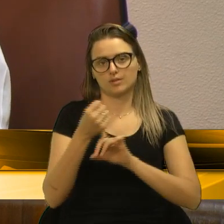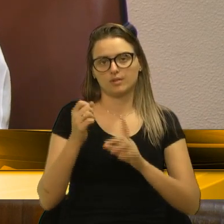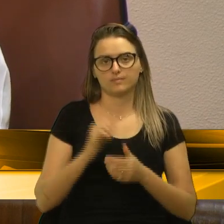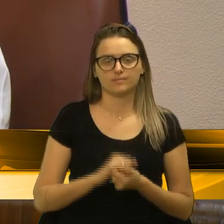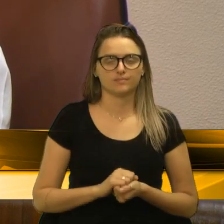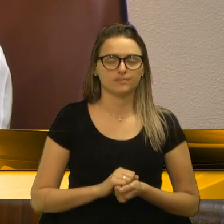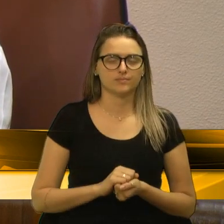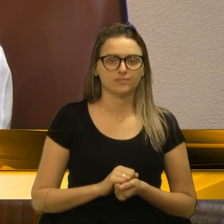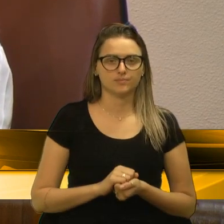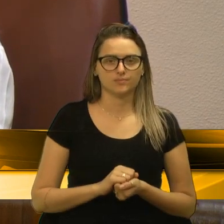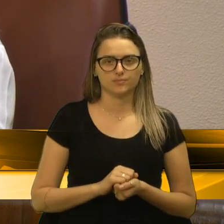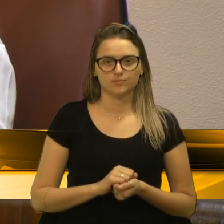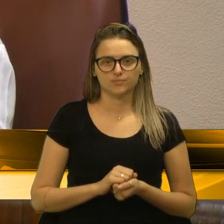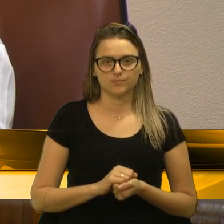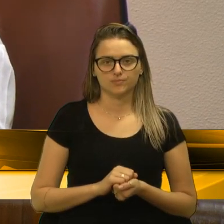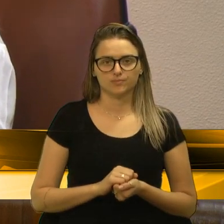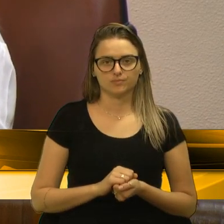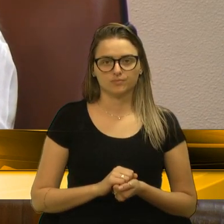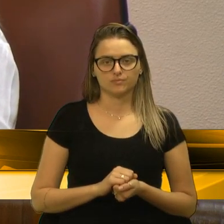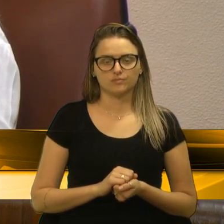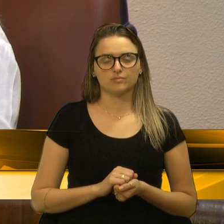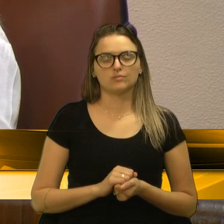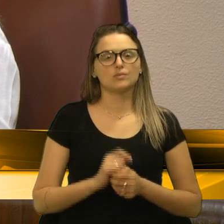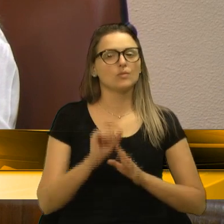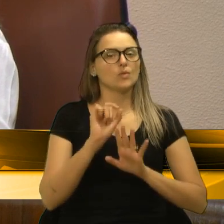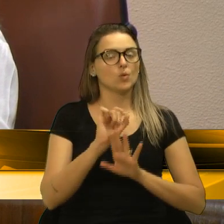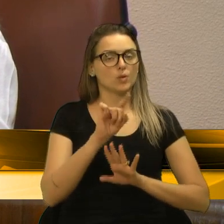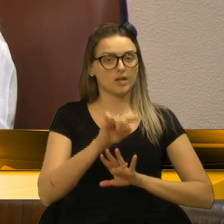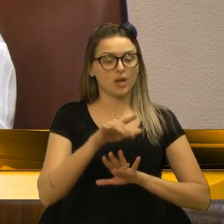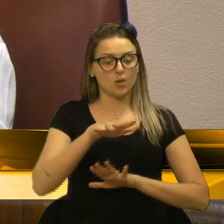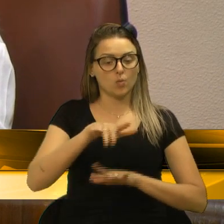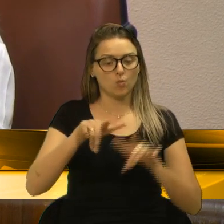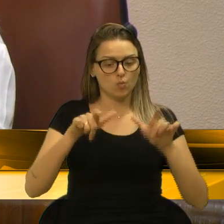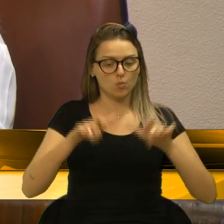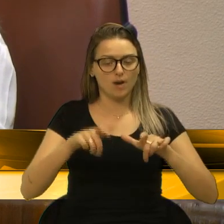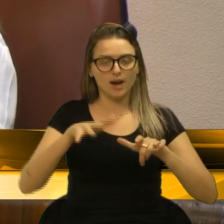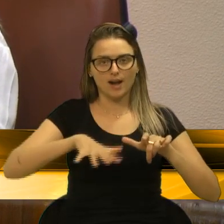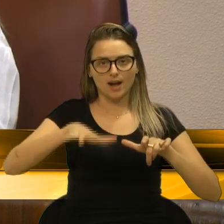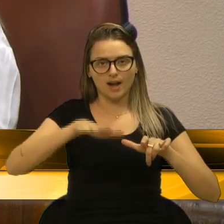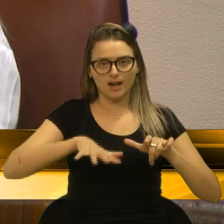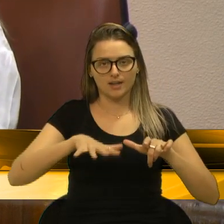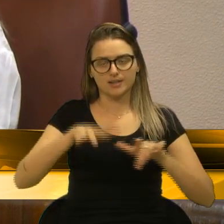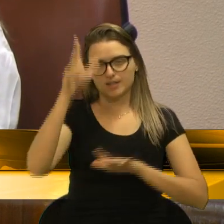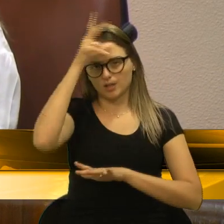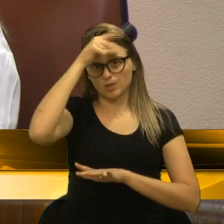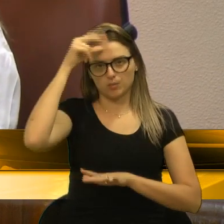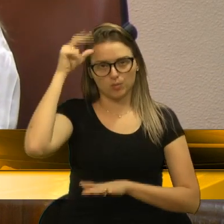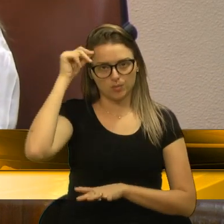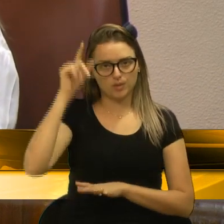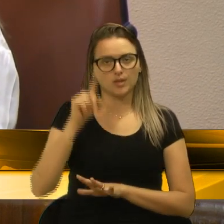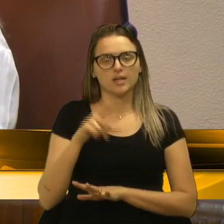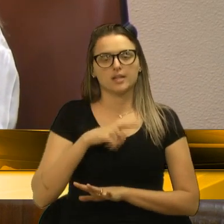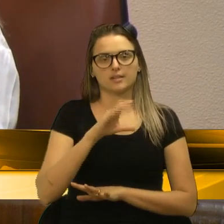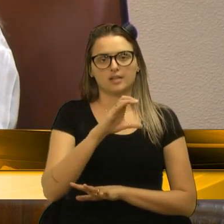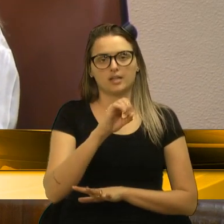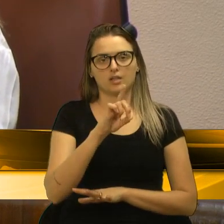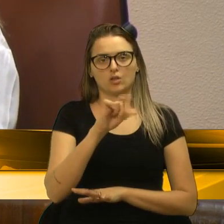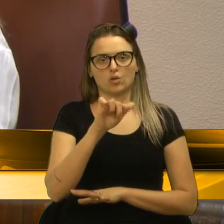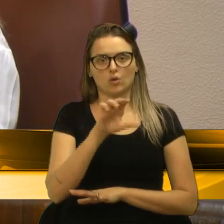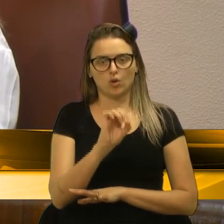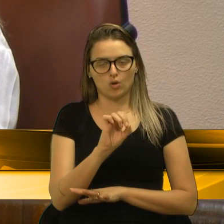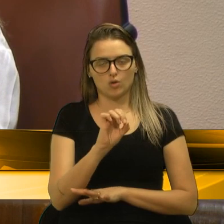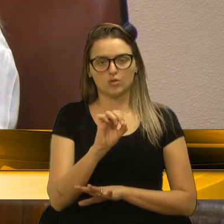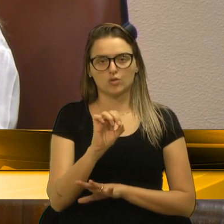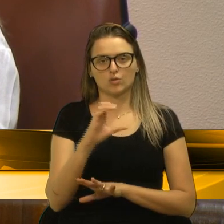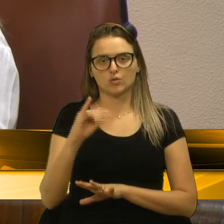sociável. A configuração do espaço público é definida pelo Código Civil, especificamente no